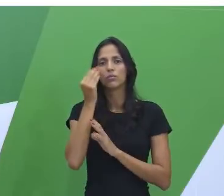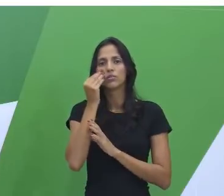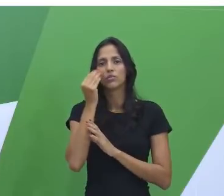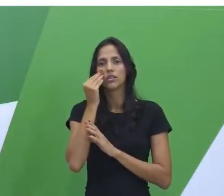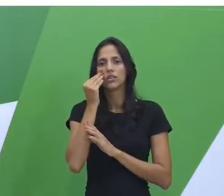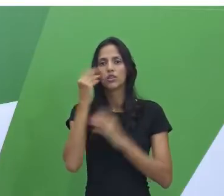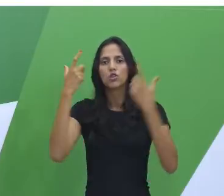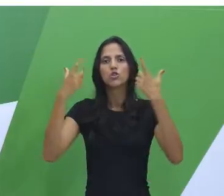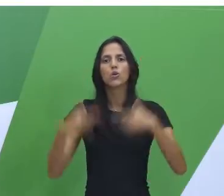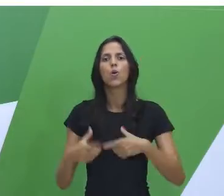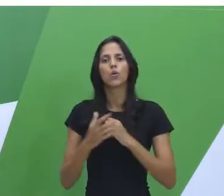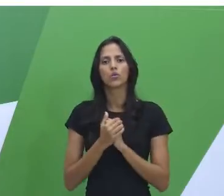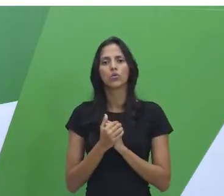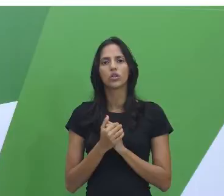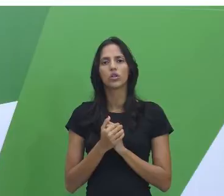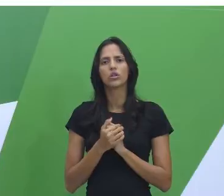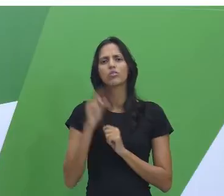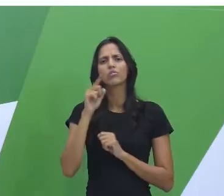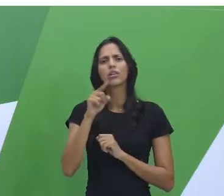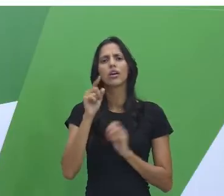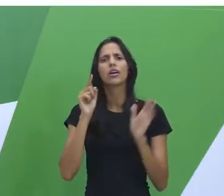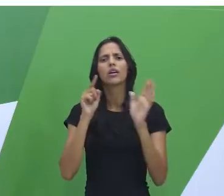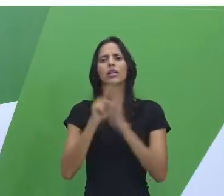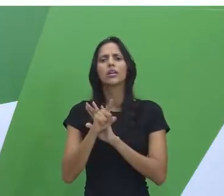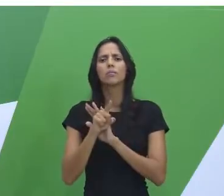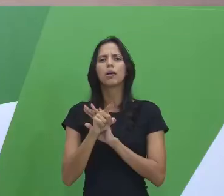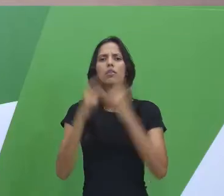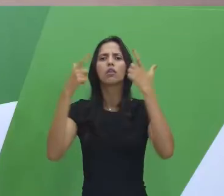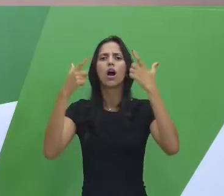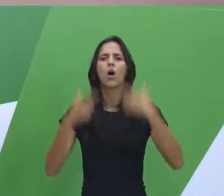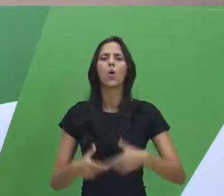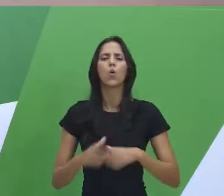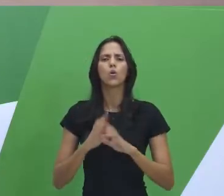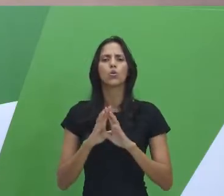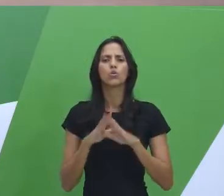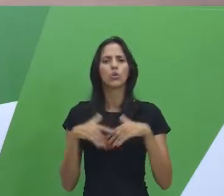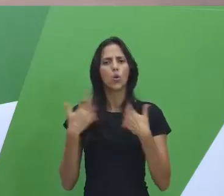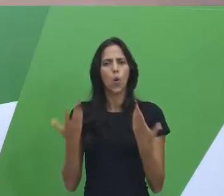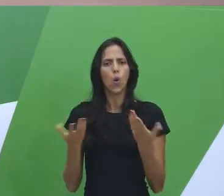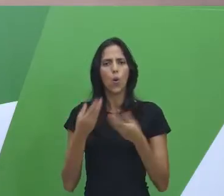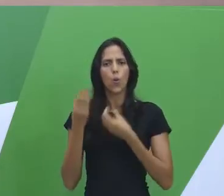De onde vieram isso? Você poderia estar perguntando aí. De onde vieram isso, professor Aldemir?